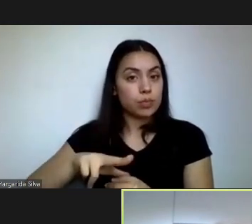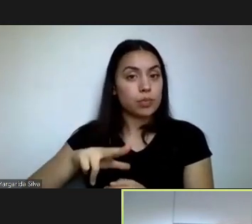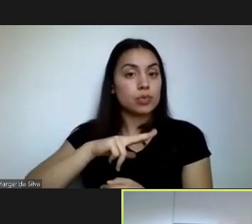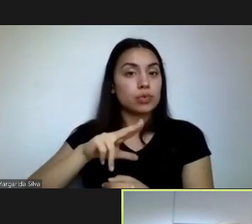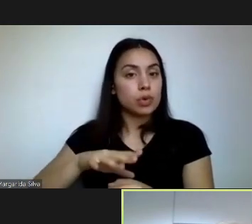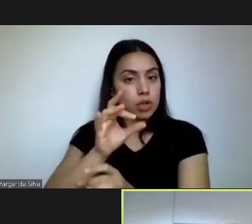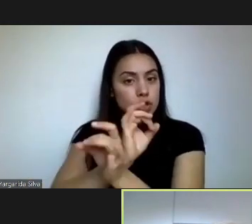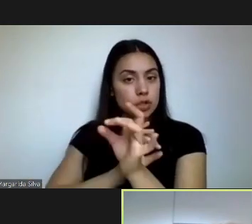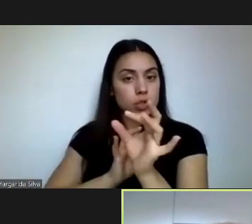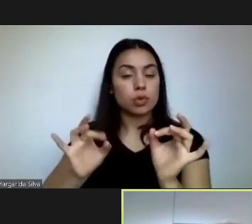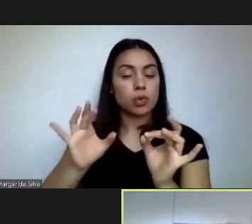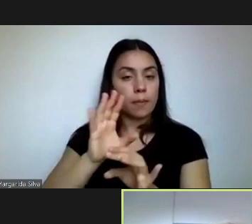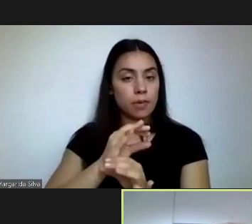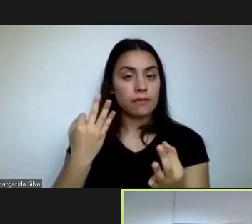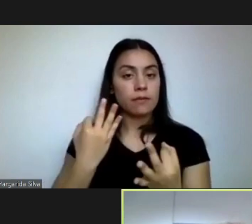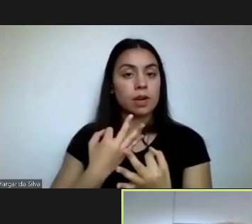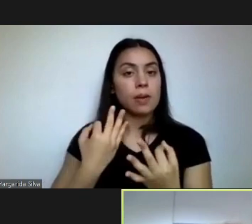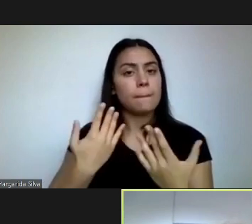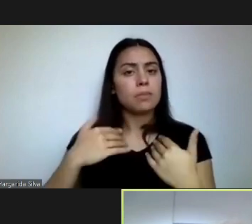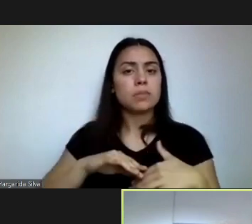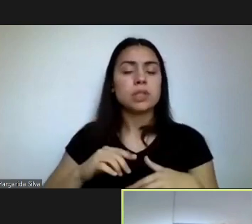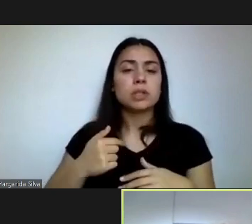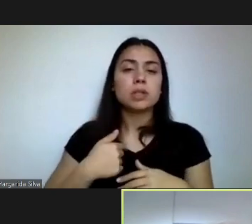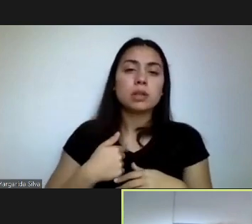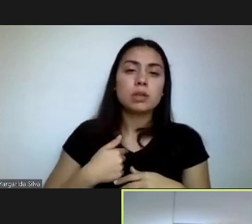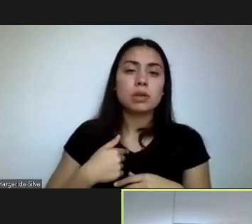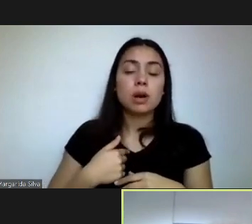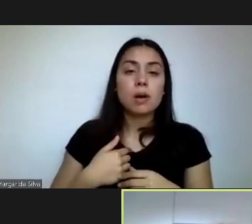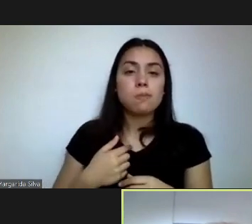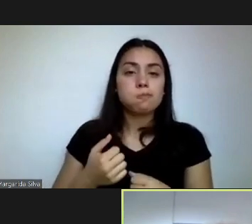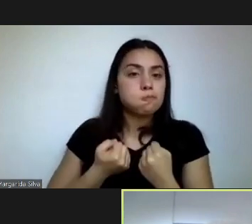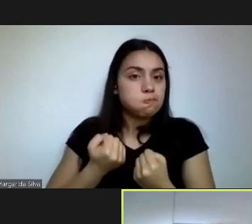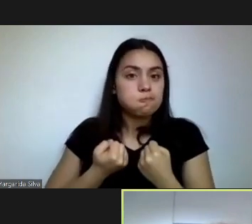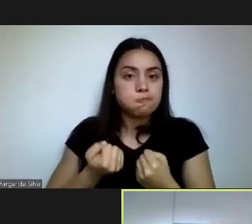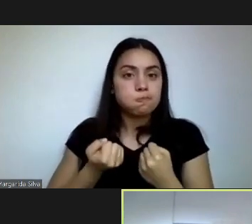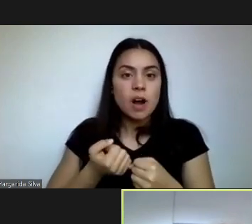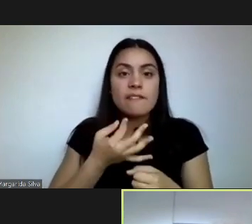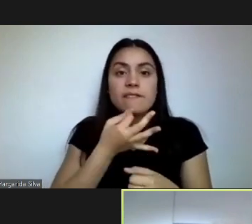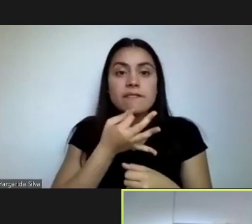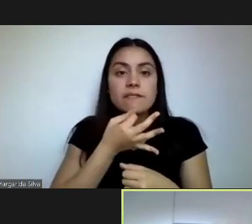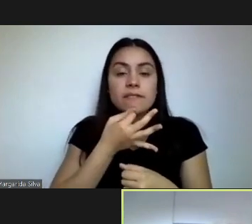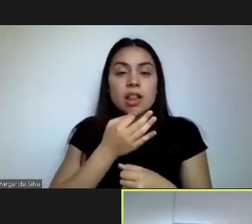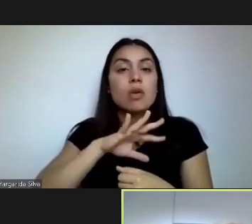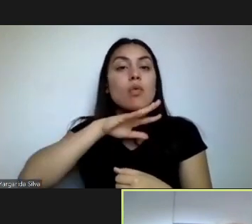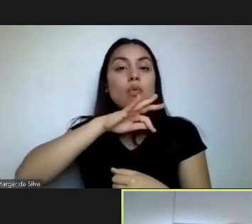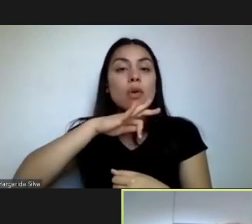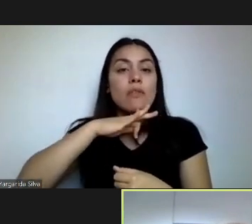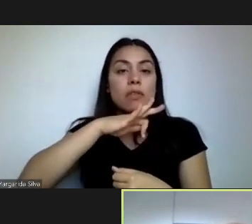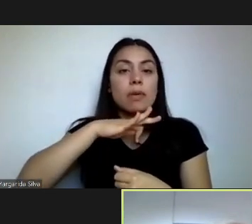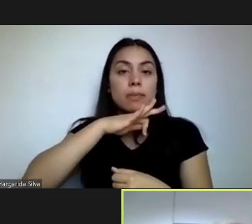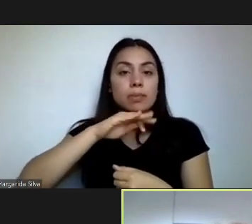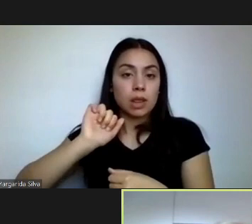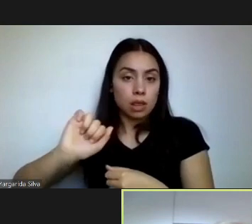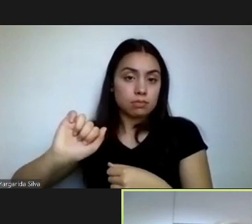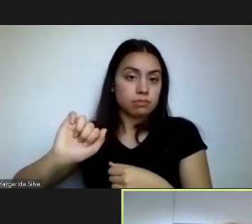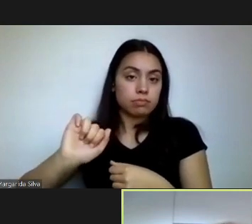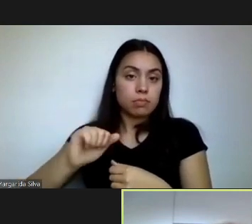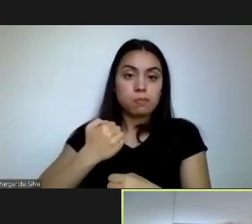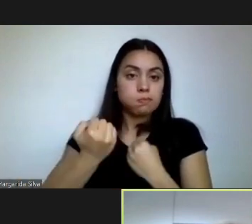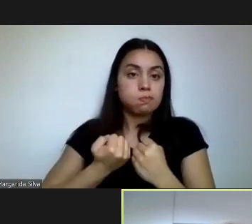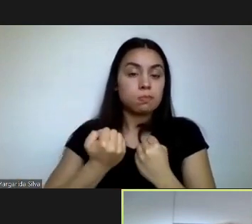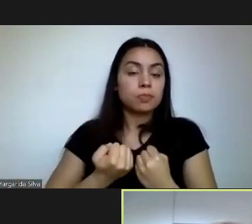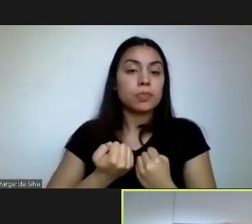europeia, mas eu não conseguia falar com os pais nem com as avós, que eram pessoas muito importantes para estes jovens. E